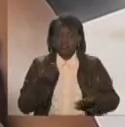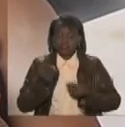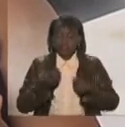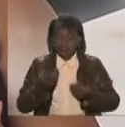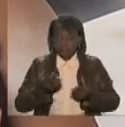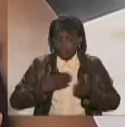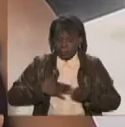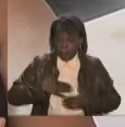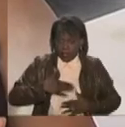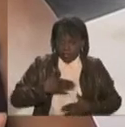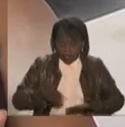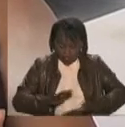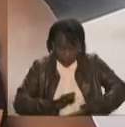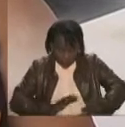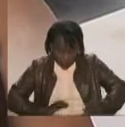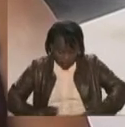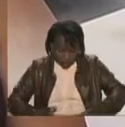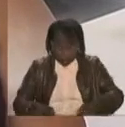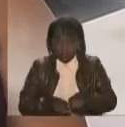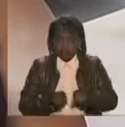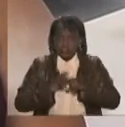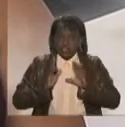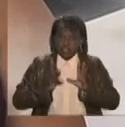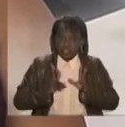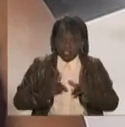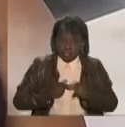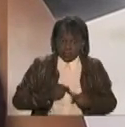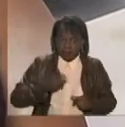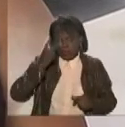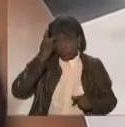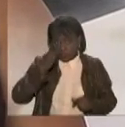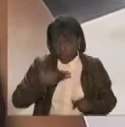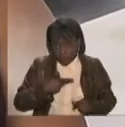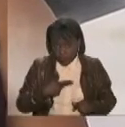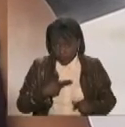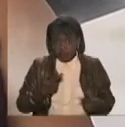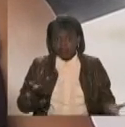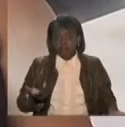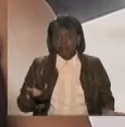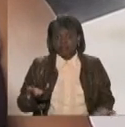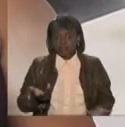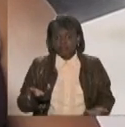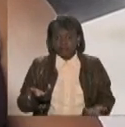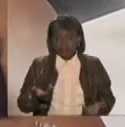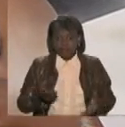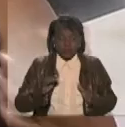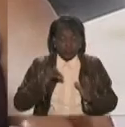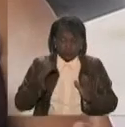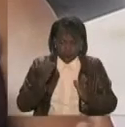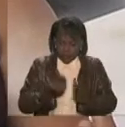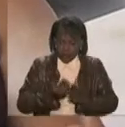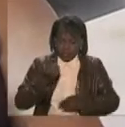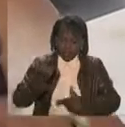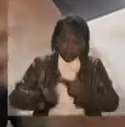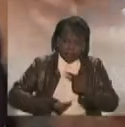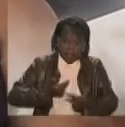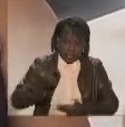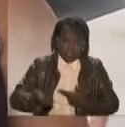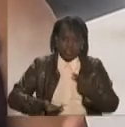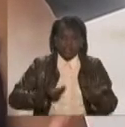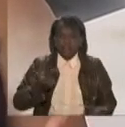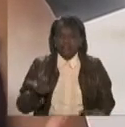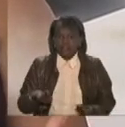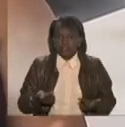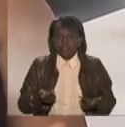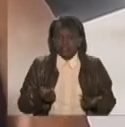amamentar, como dar banho, a questão da higiene pessoal. Construir Quer essa dizer, é filiação. todo um Fortalecimento